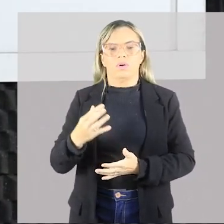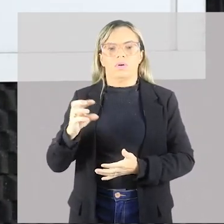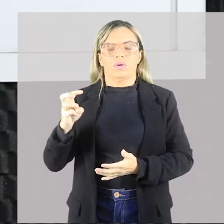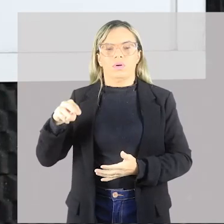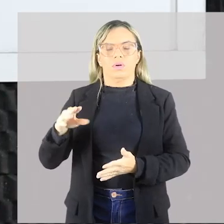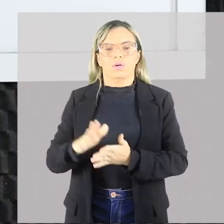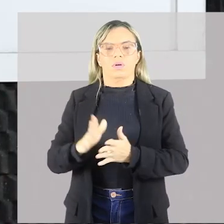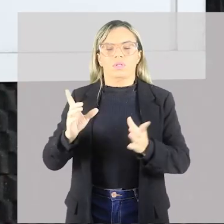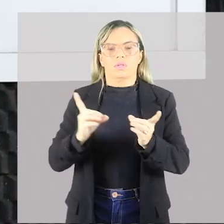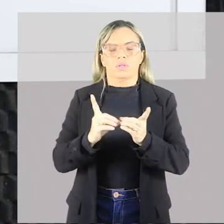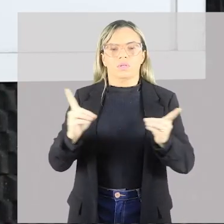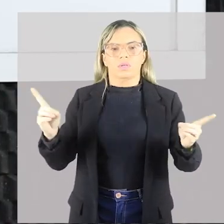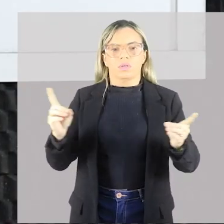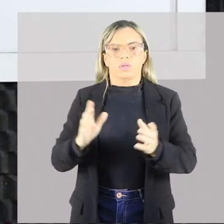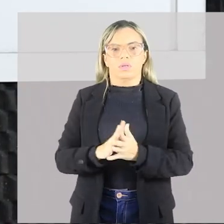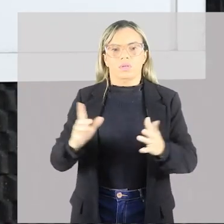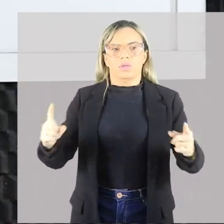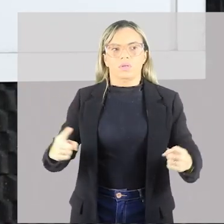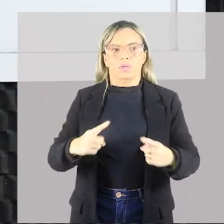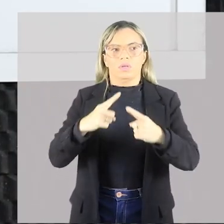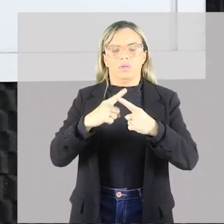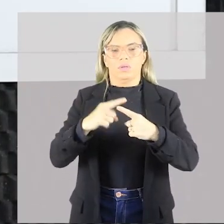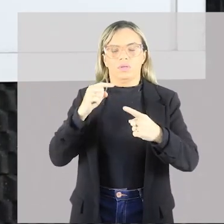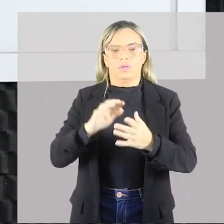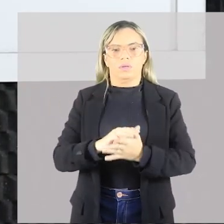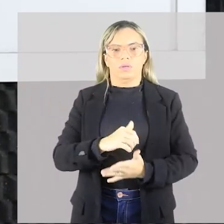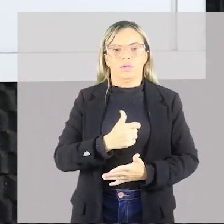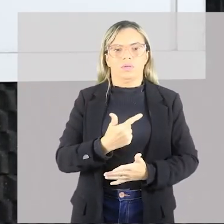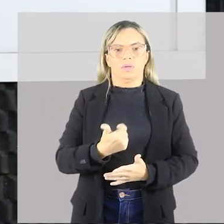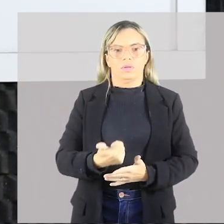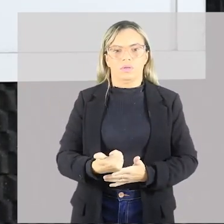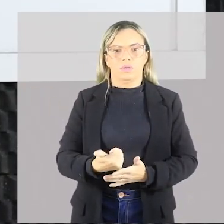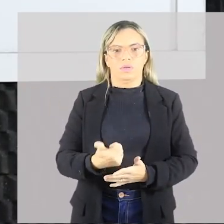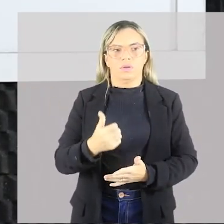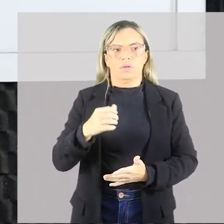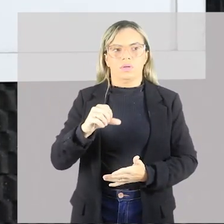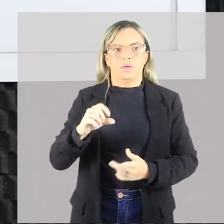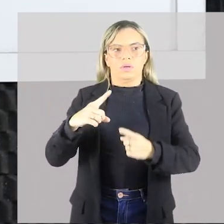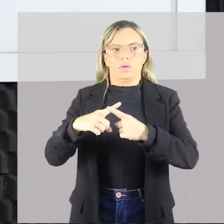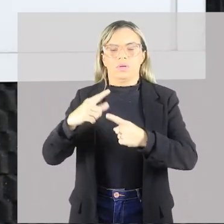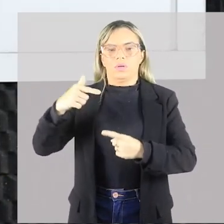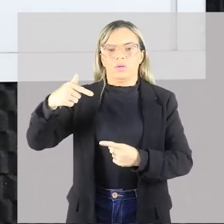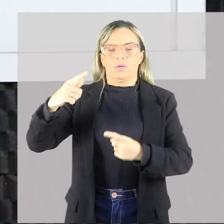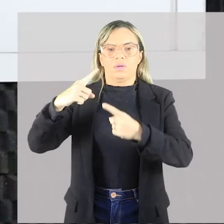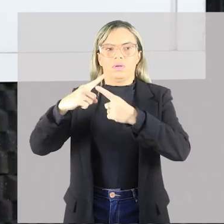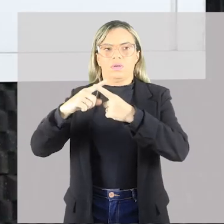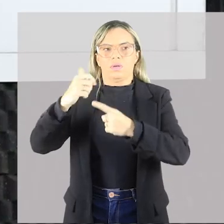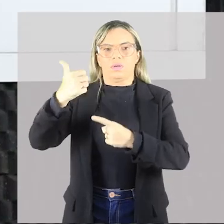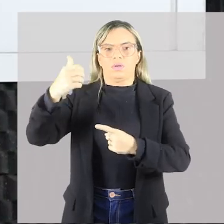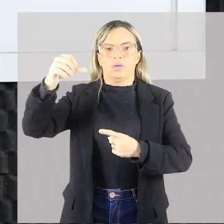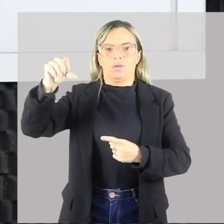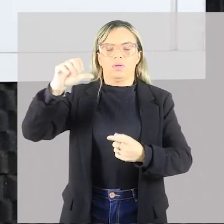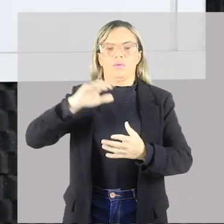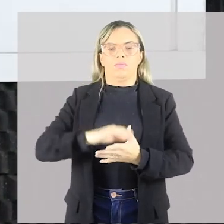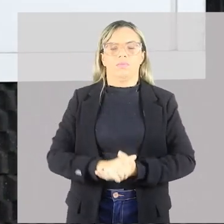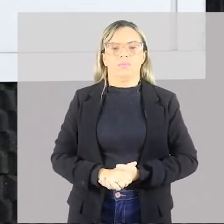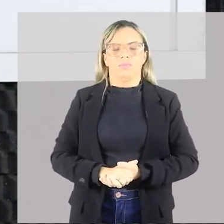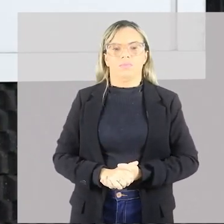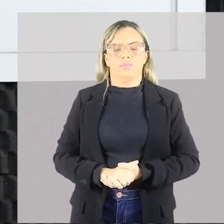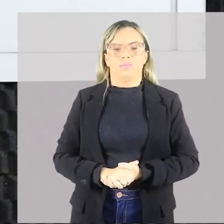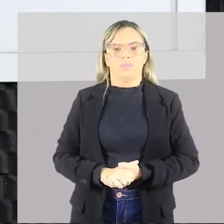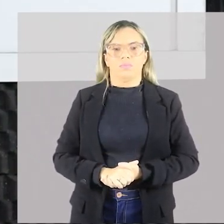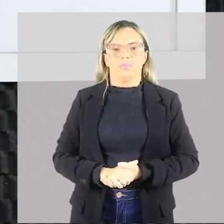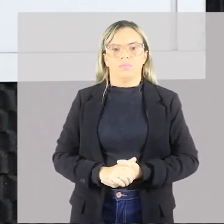dessa. Ou seja, você vai multiplicar 19 por 7 e por 19. Que é o